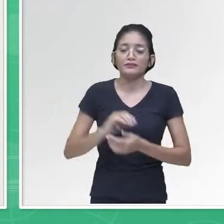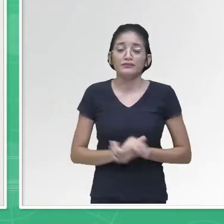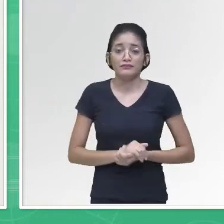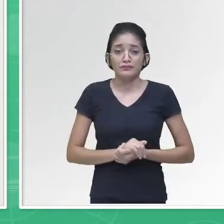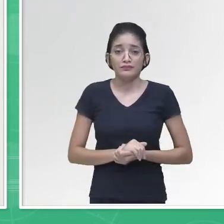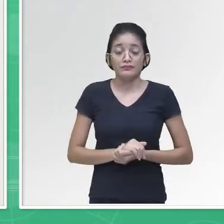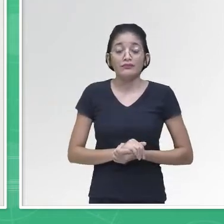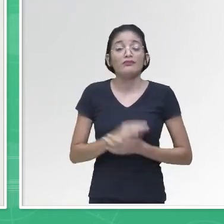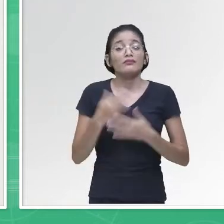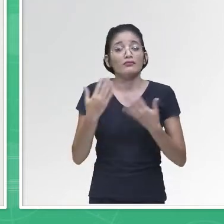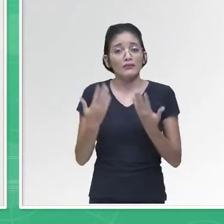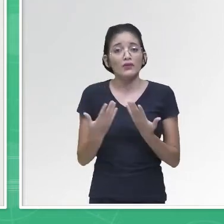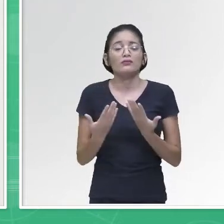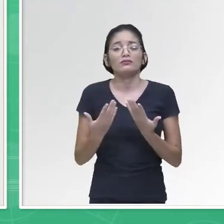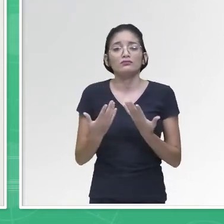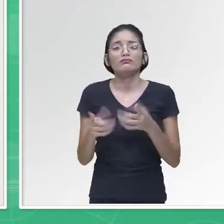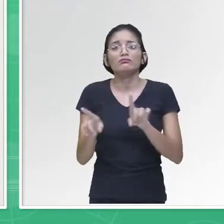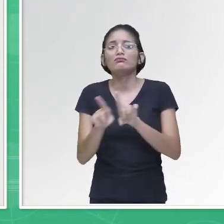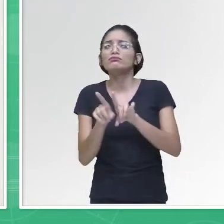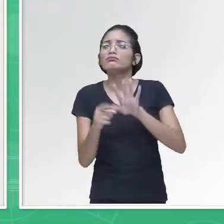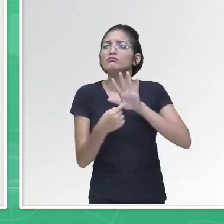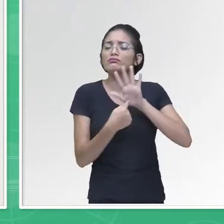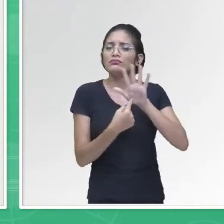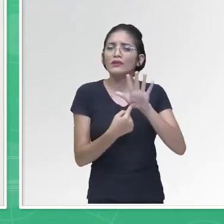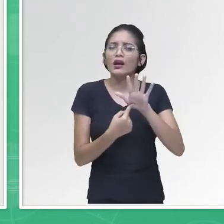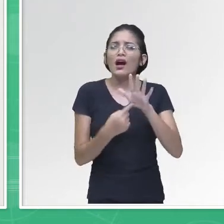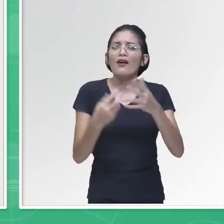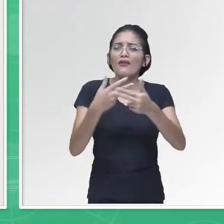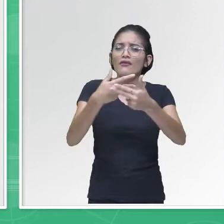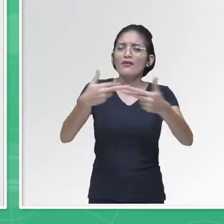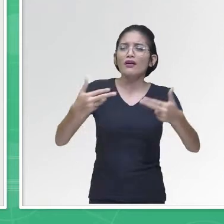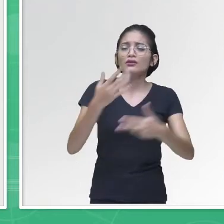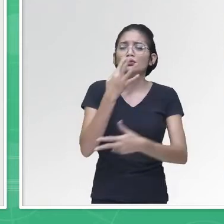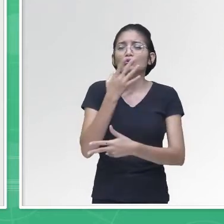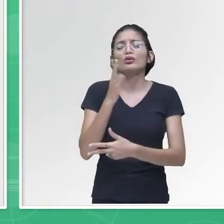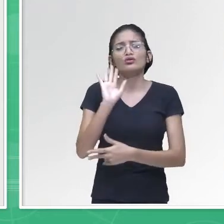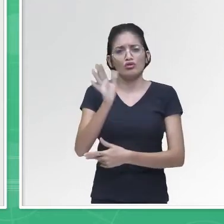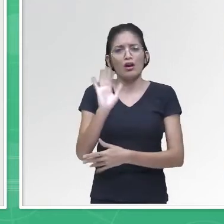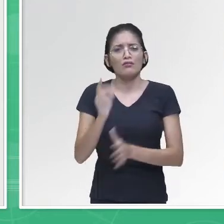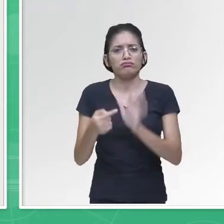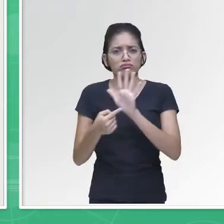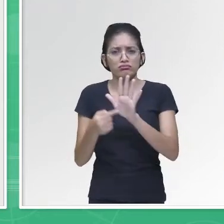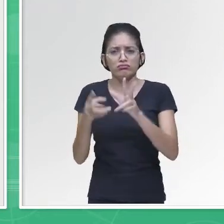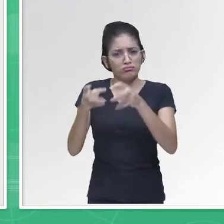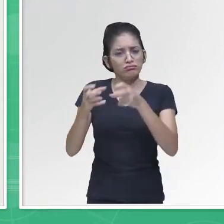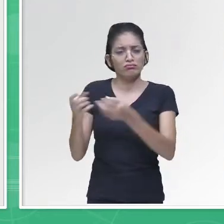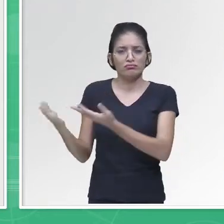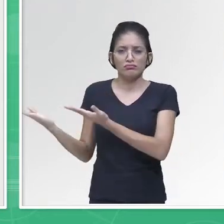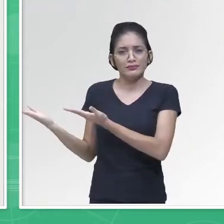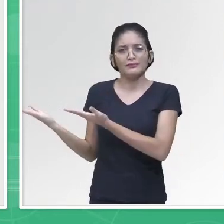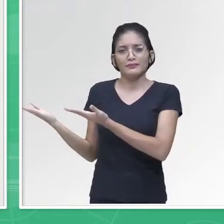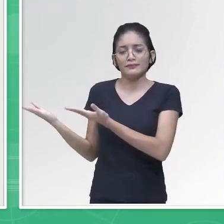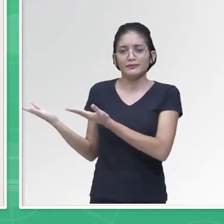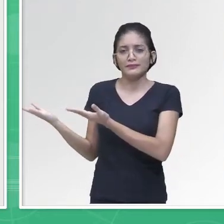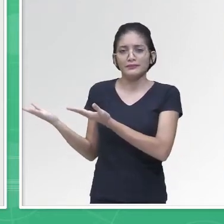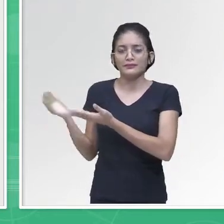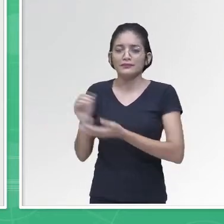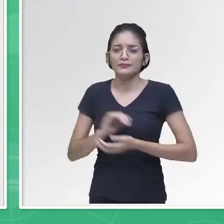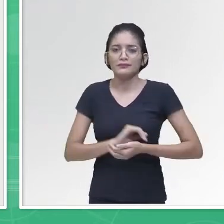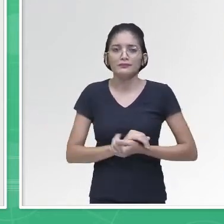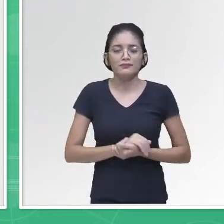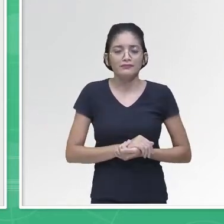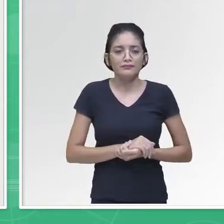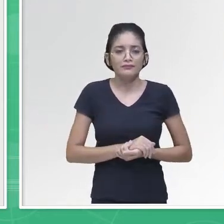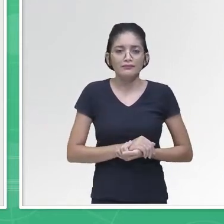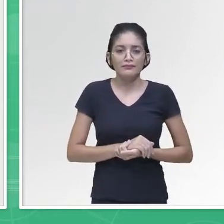são representadas por cores diferentes, como vocês observam aí nesse gráfico, ok? Então,